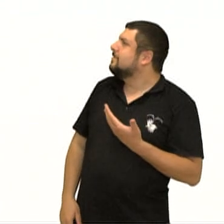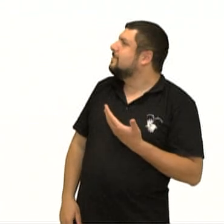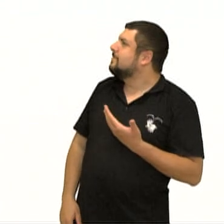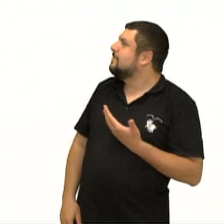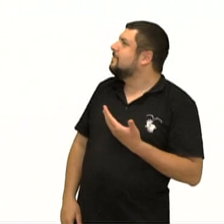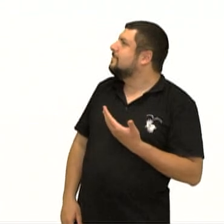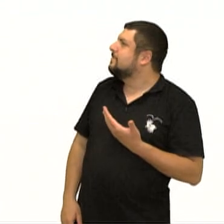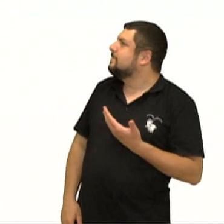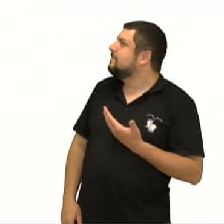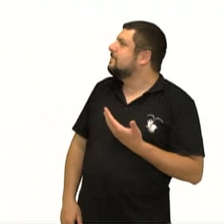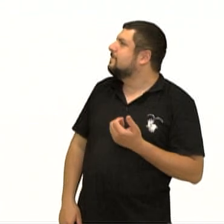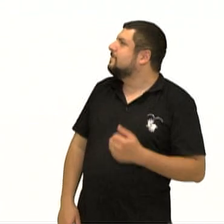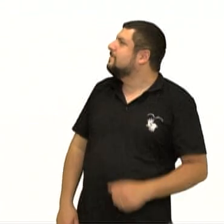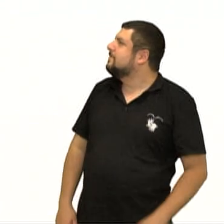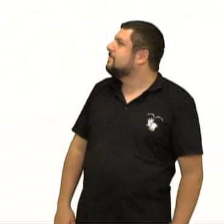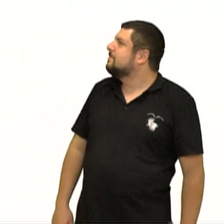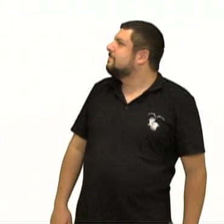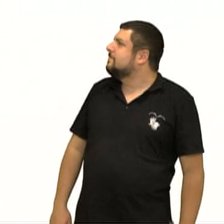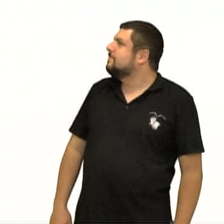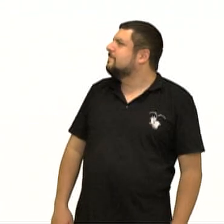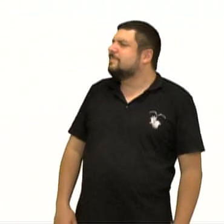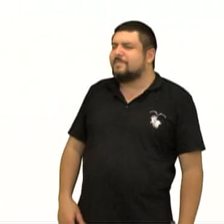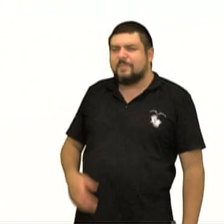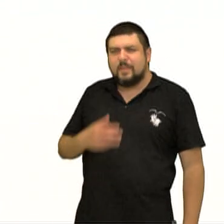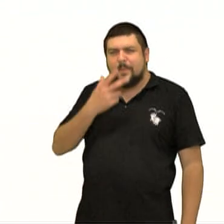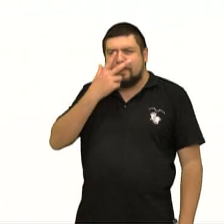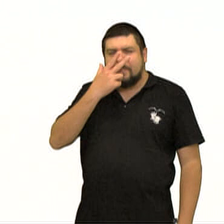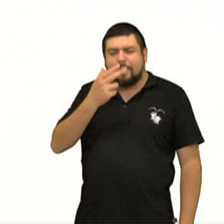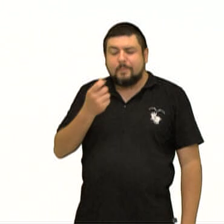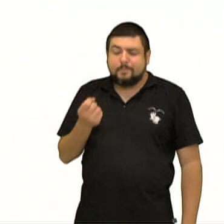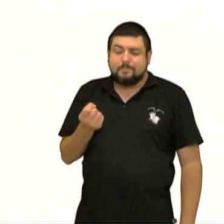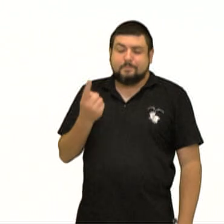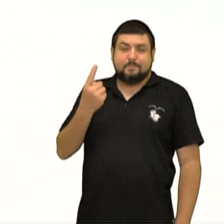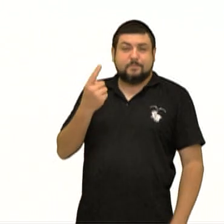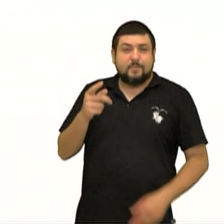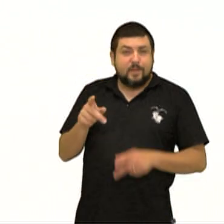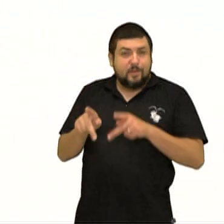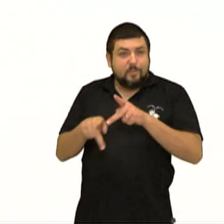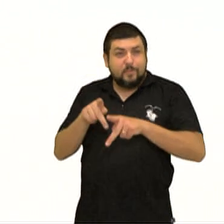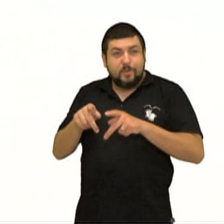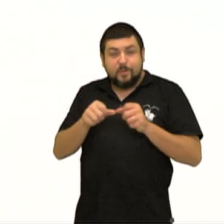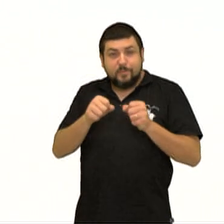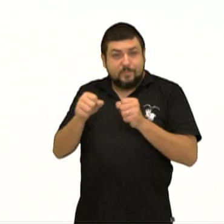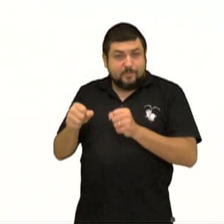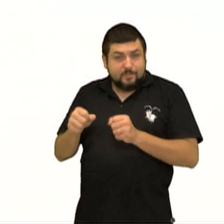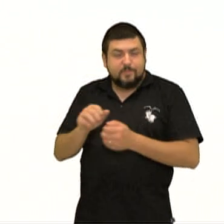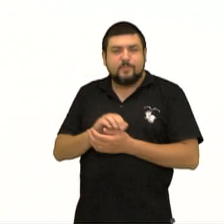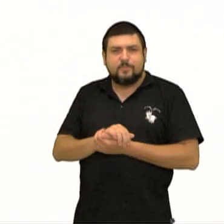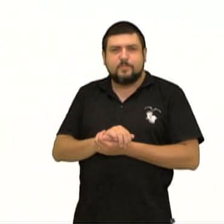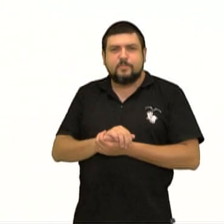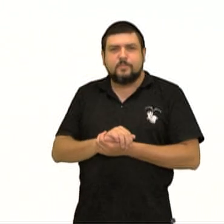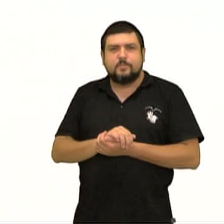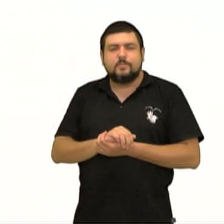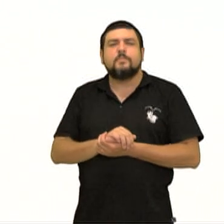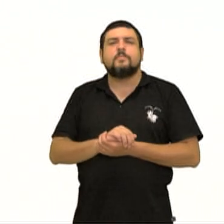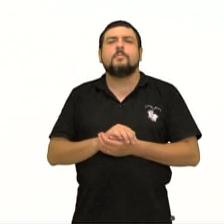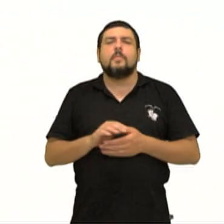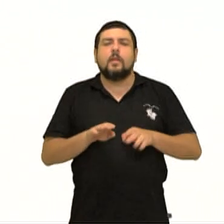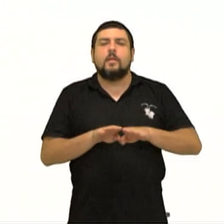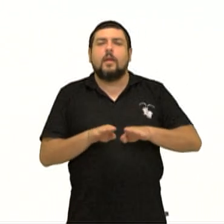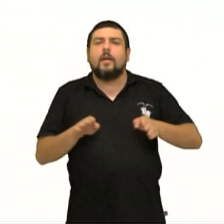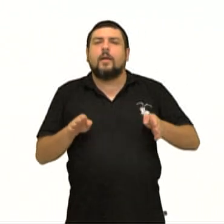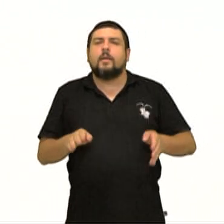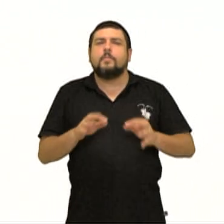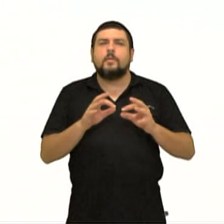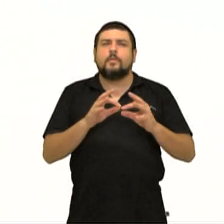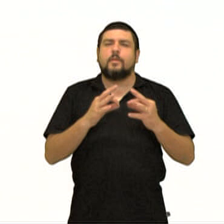uma grande ironia, essa questão aí de soberania exercida pelo povo. Aí, ela está aí à mesa aí com a família, ela continua